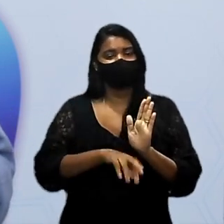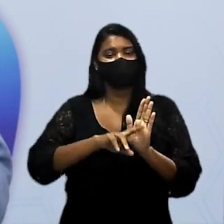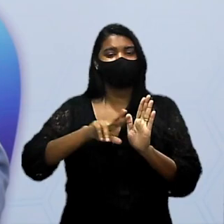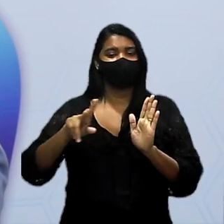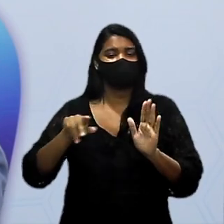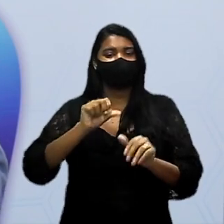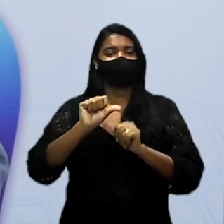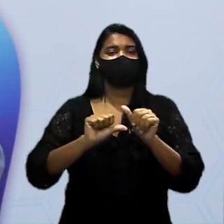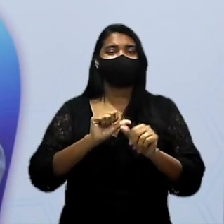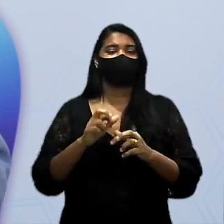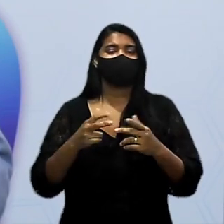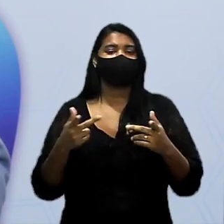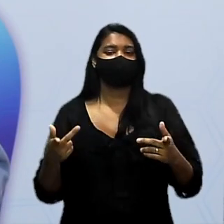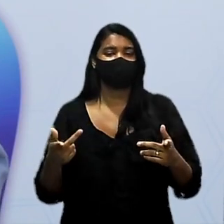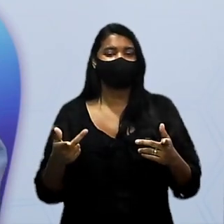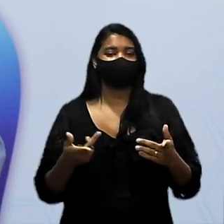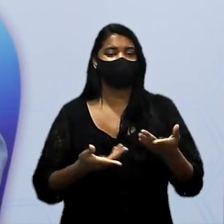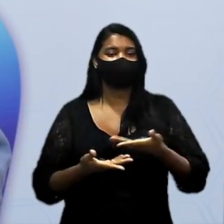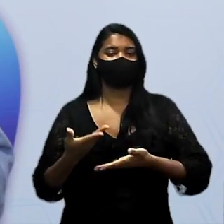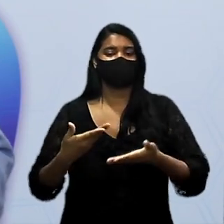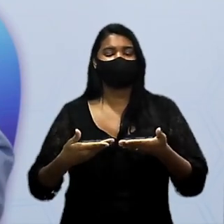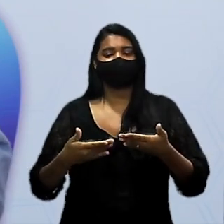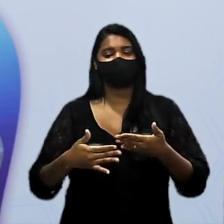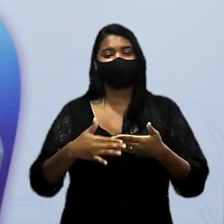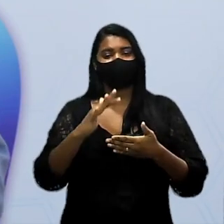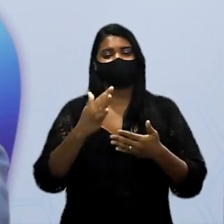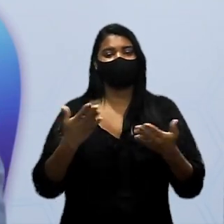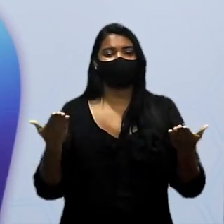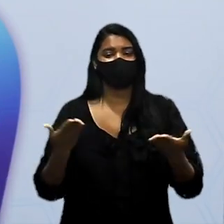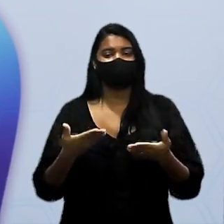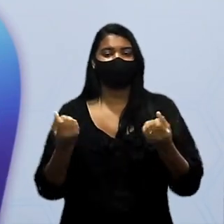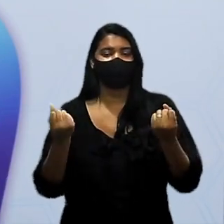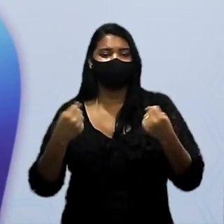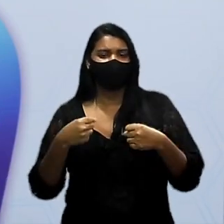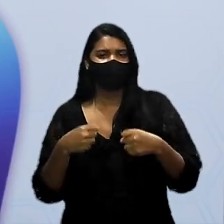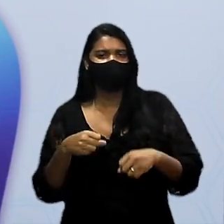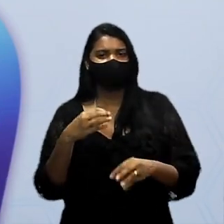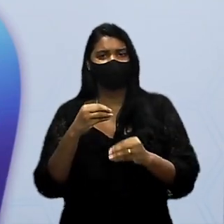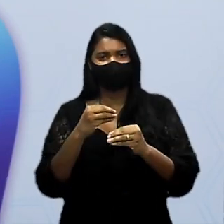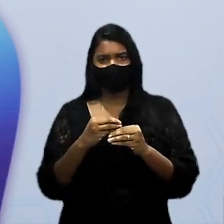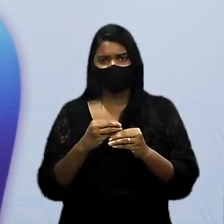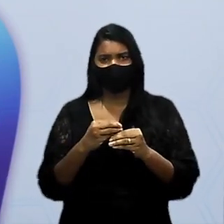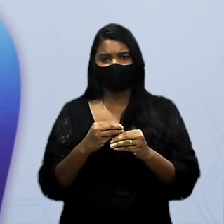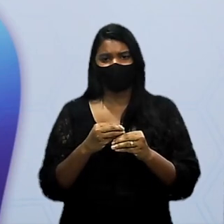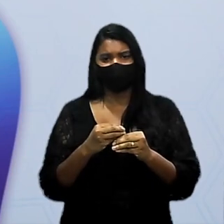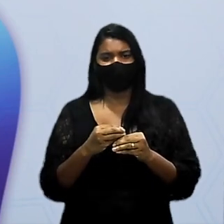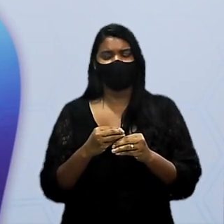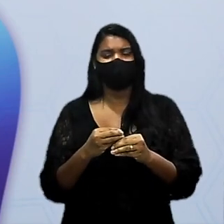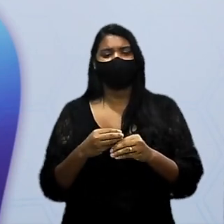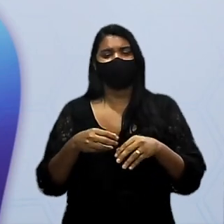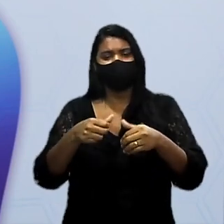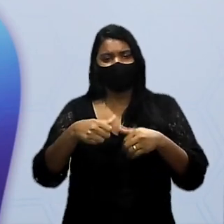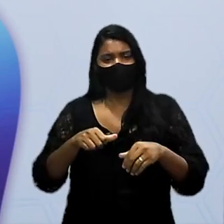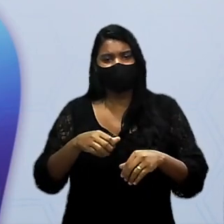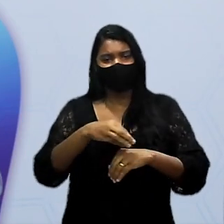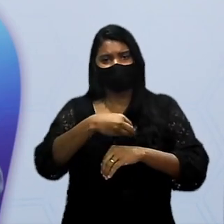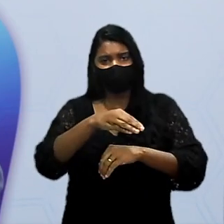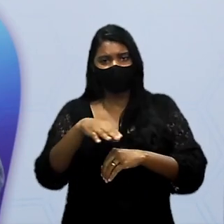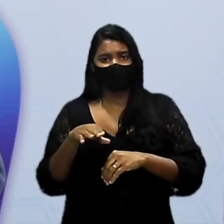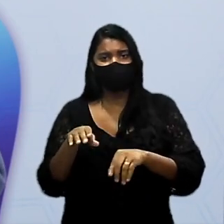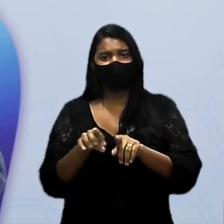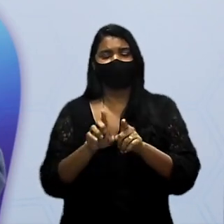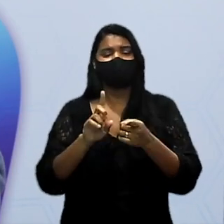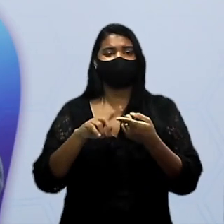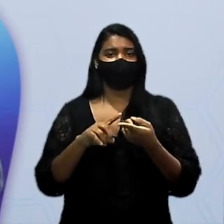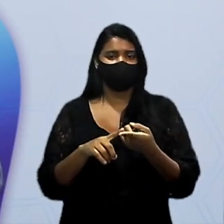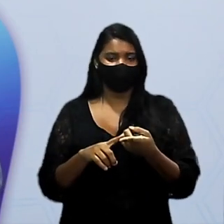pode mudar de acordo com algumas tendências, de algumas necessidades que o mercado possa estar demandando. Então,